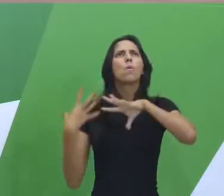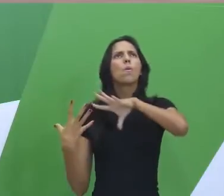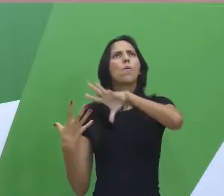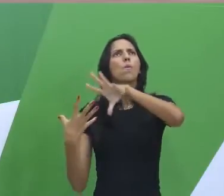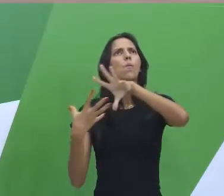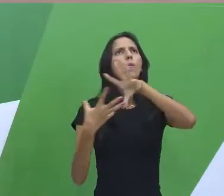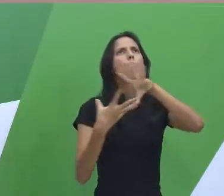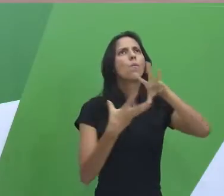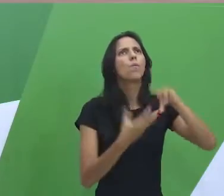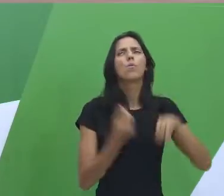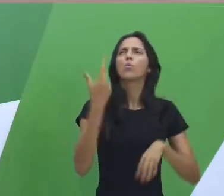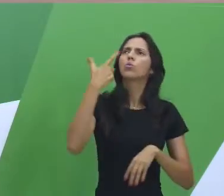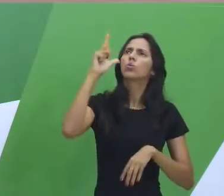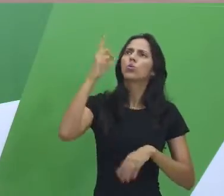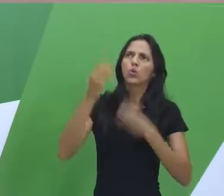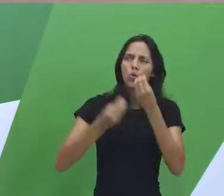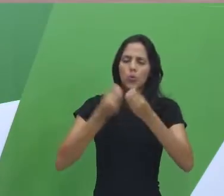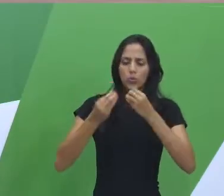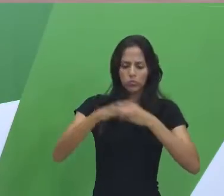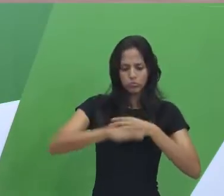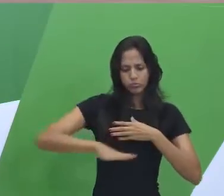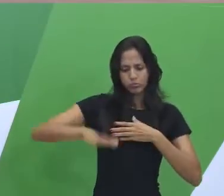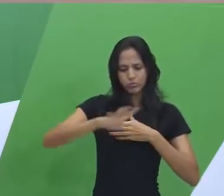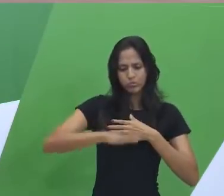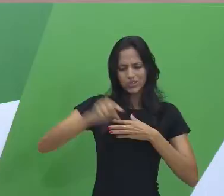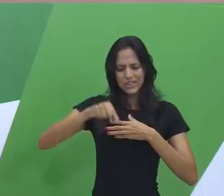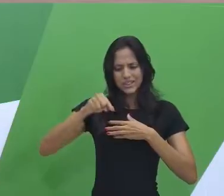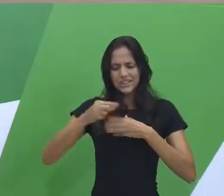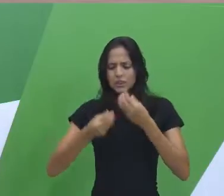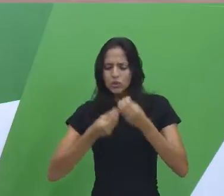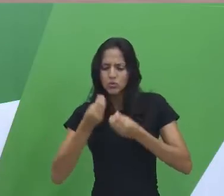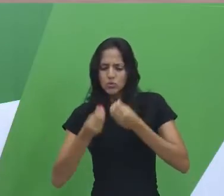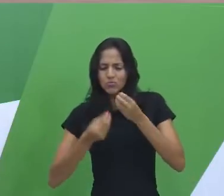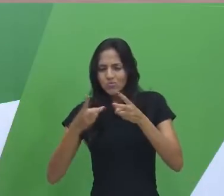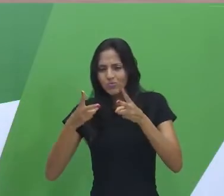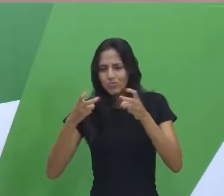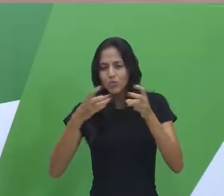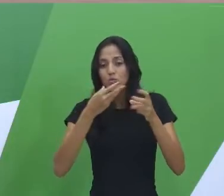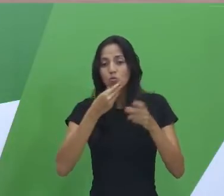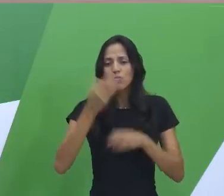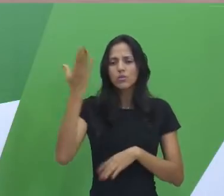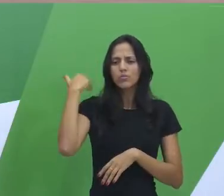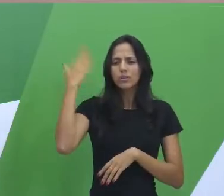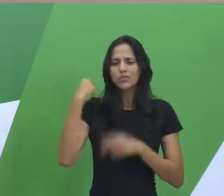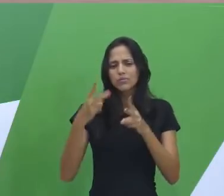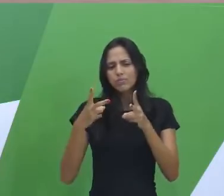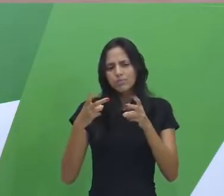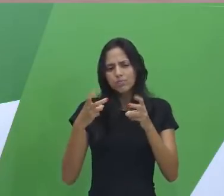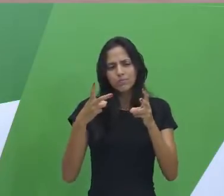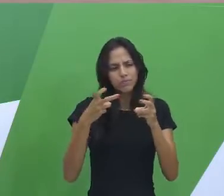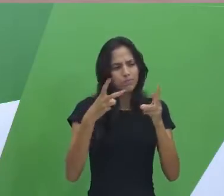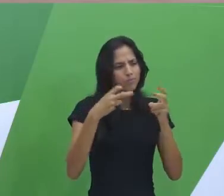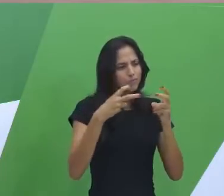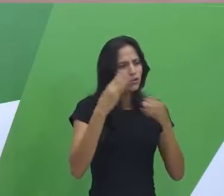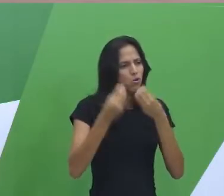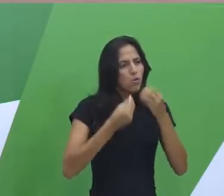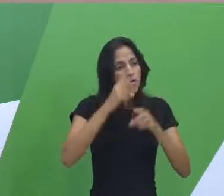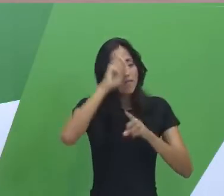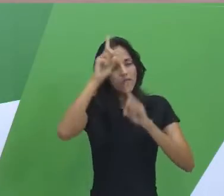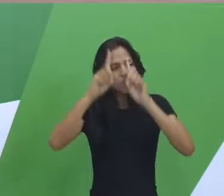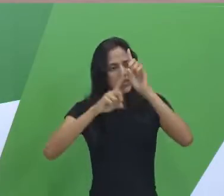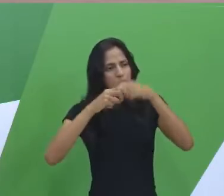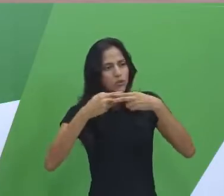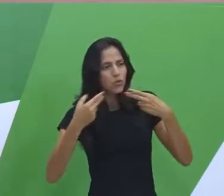seriam aqueles pontos que o homem estava tendo aquela visão de um lugar tão